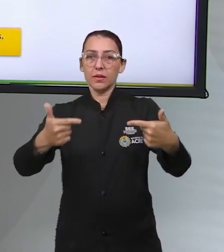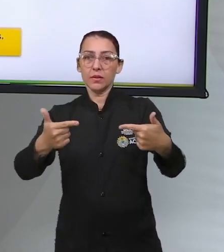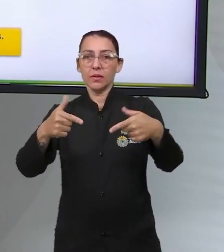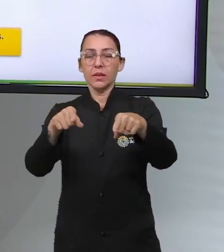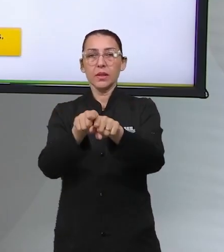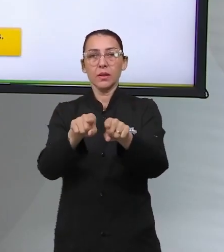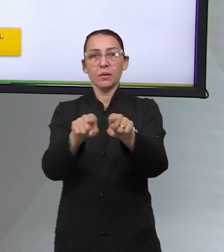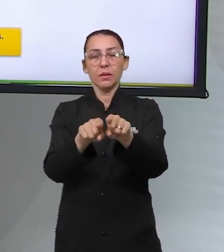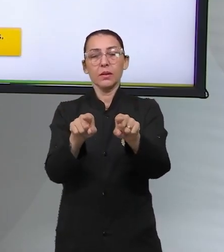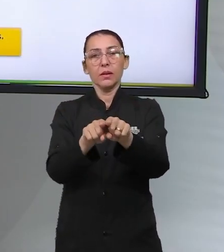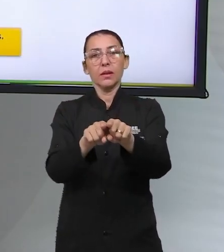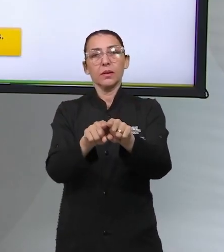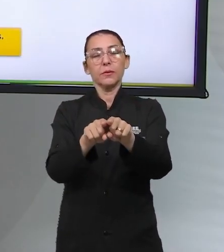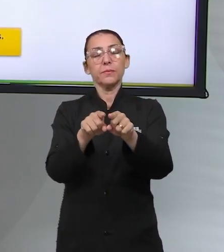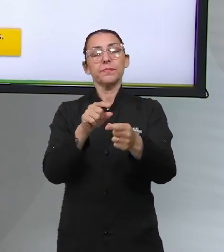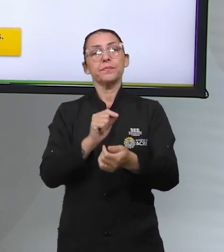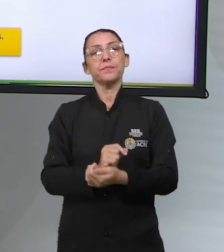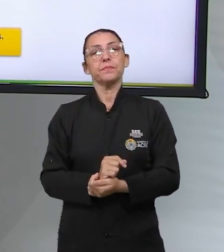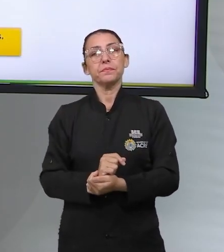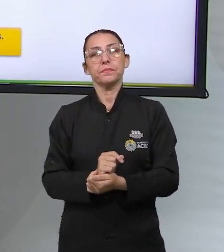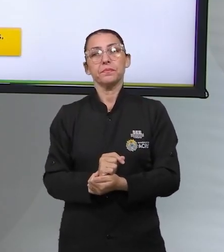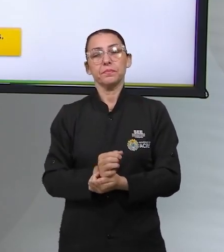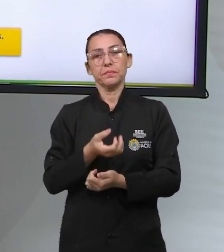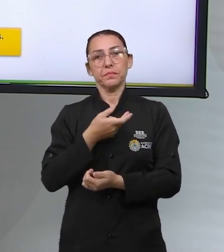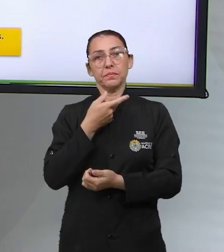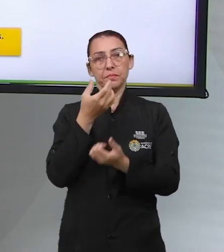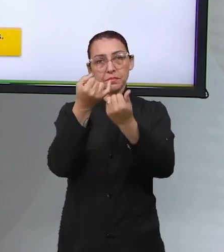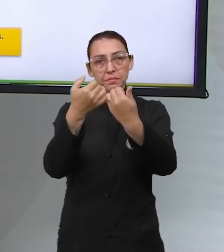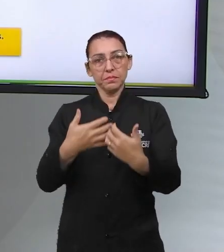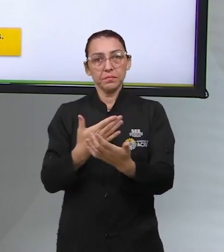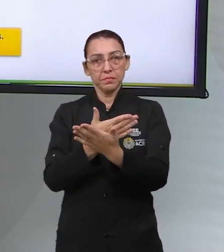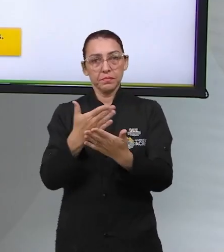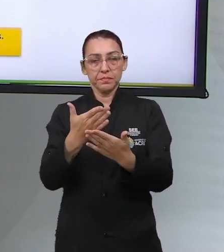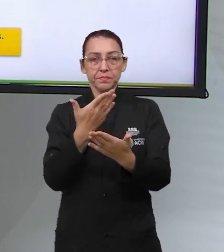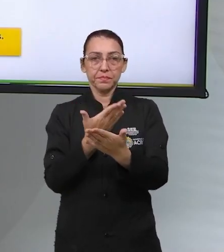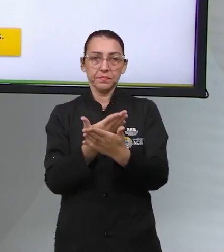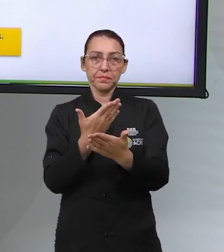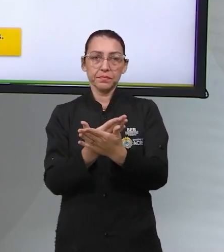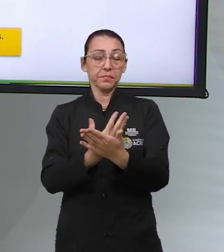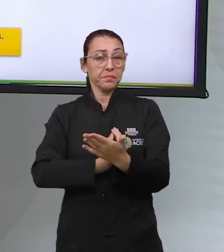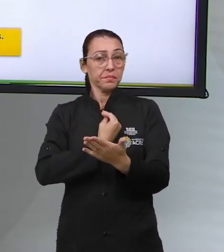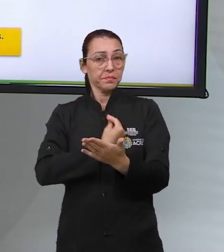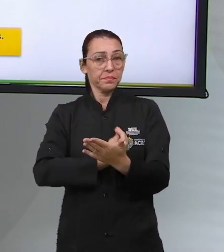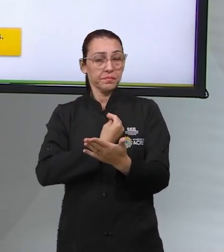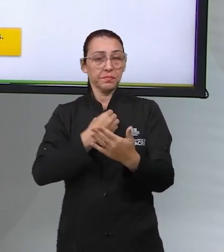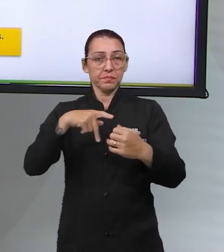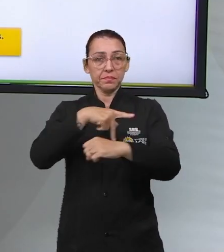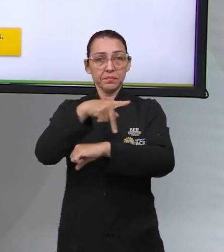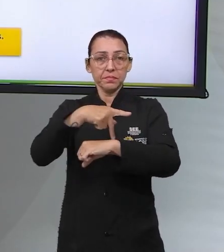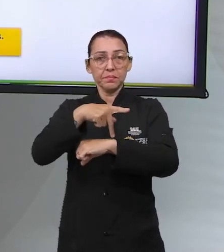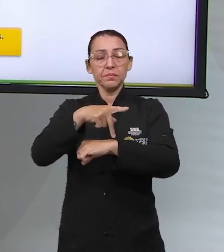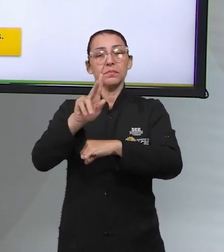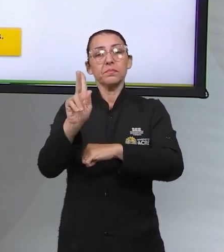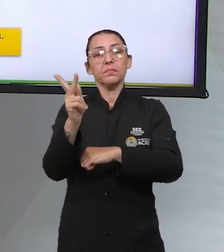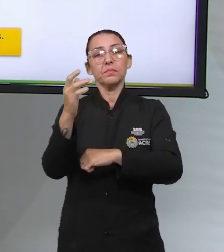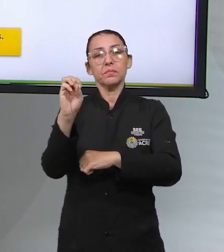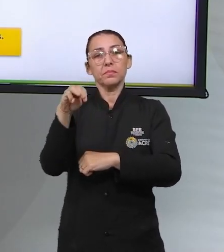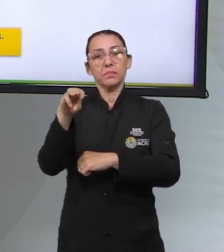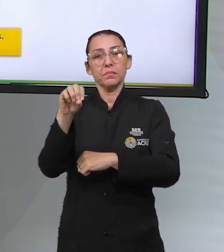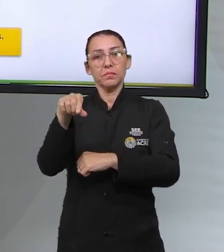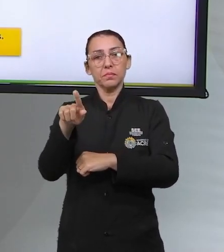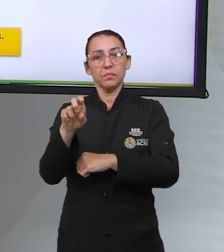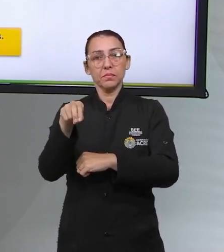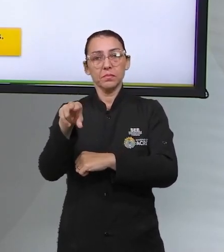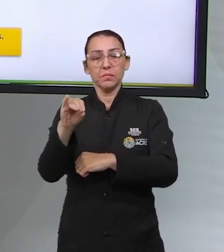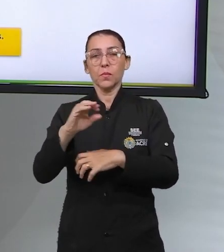Então, da mesma forma que eu ponderei no início dessa aula que nós não vivemos em um país homogêneo, o mundo